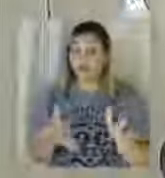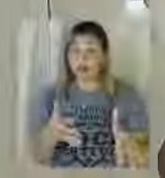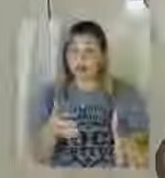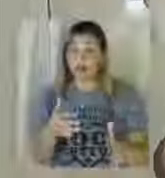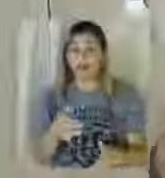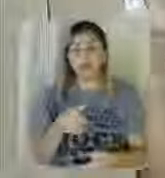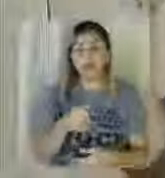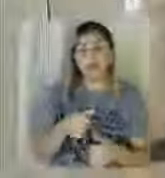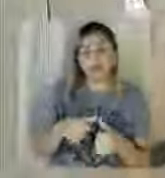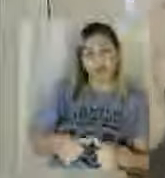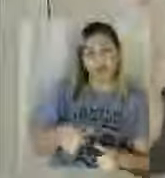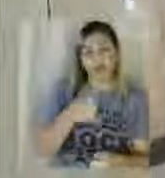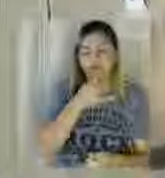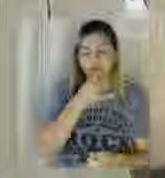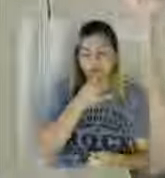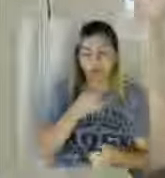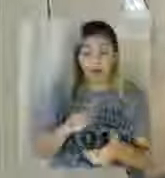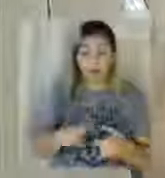Mas a minha família